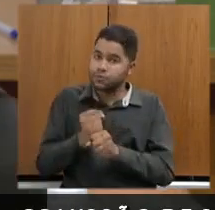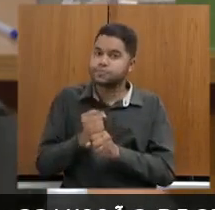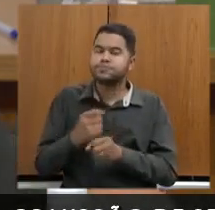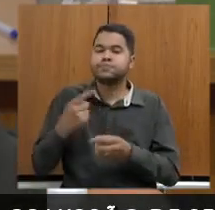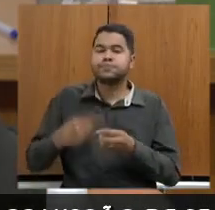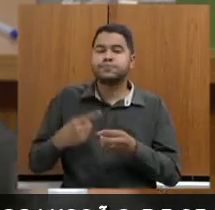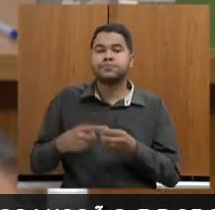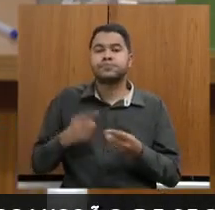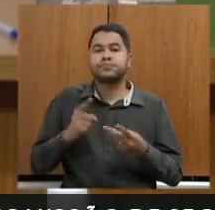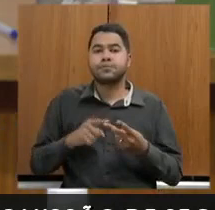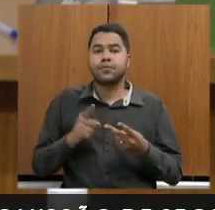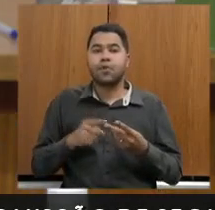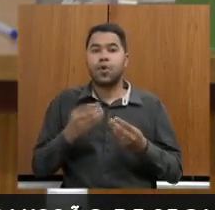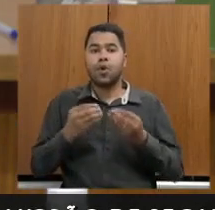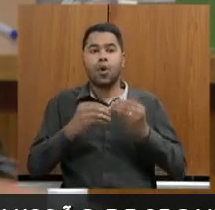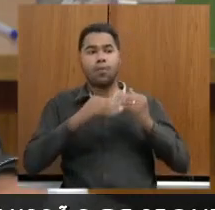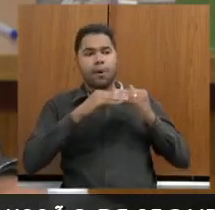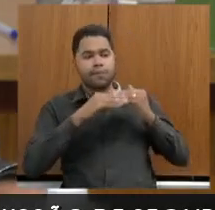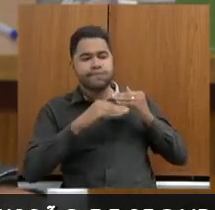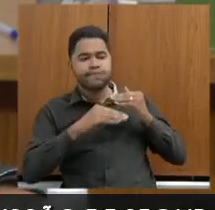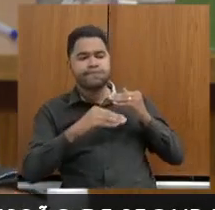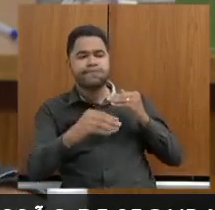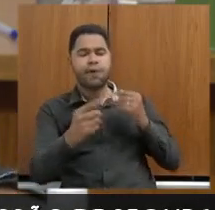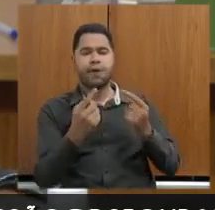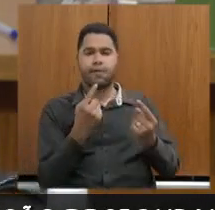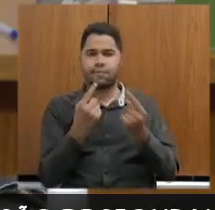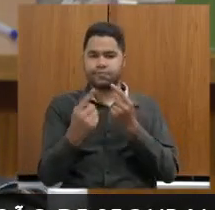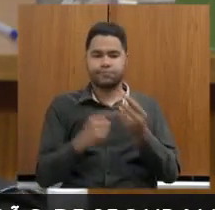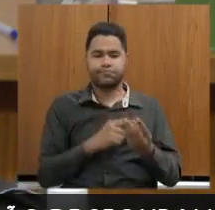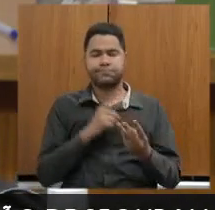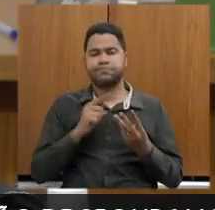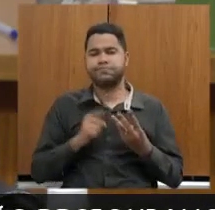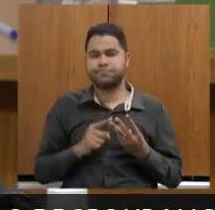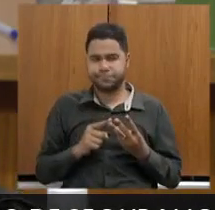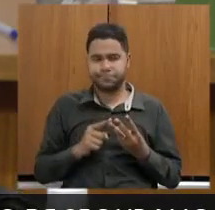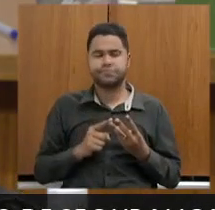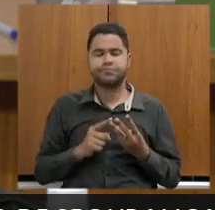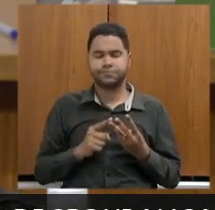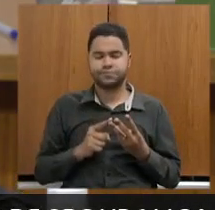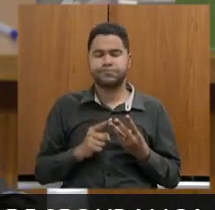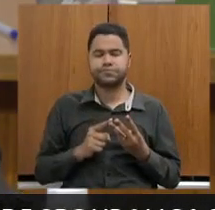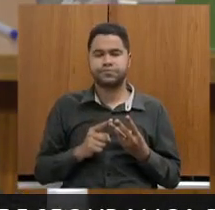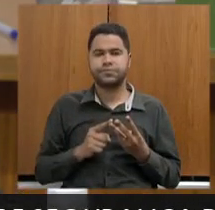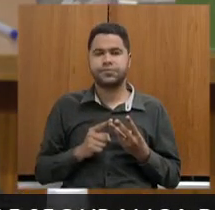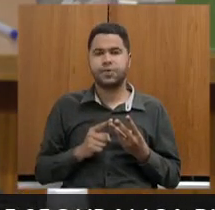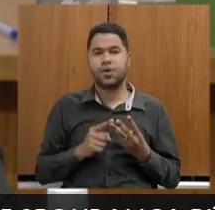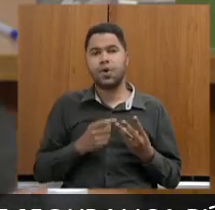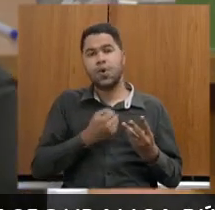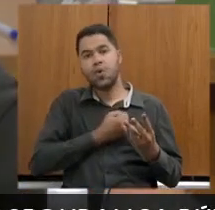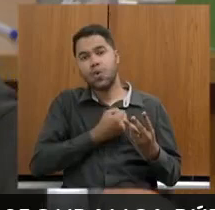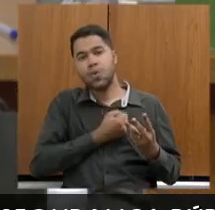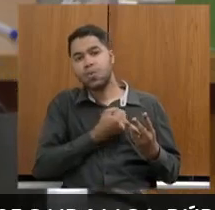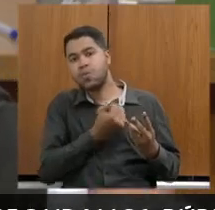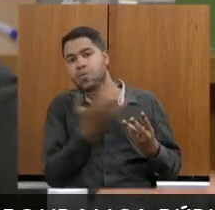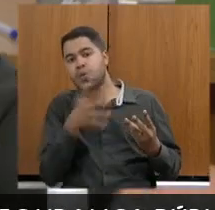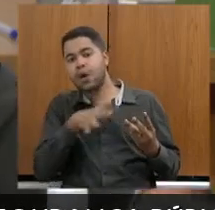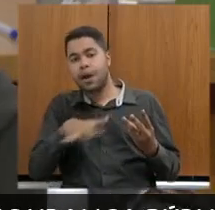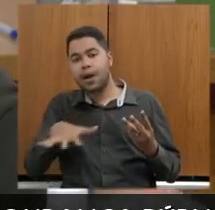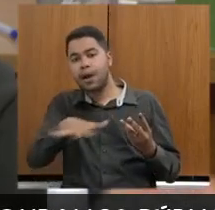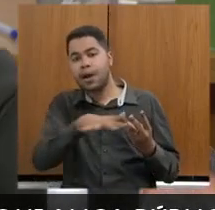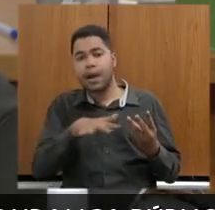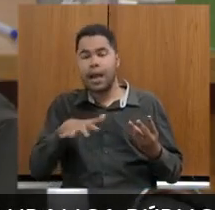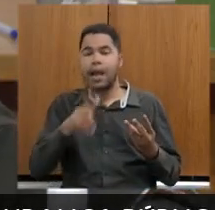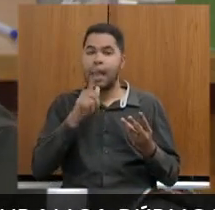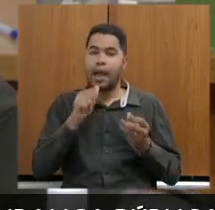a malha rodoviária é a questão da do número ou a área que